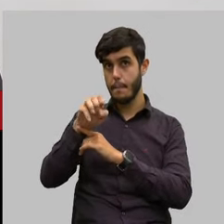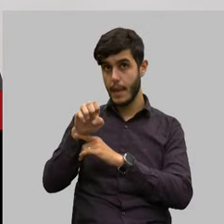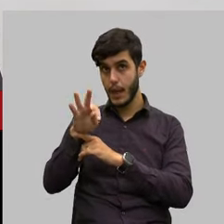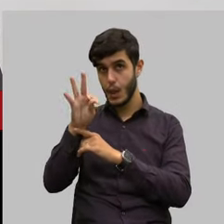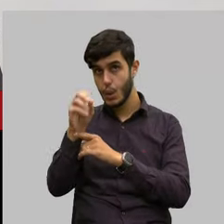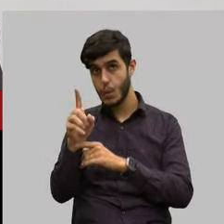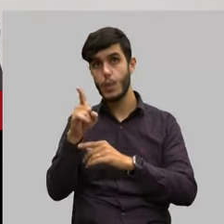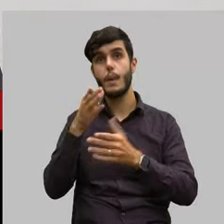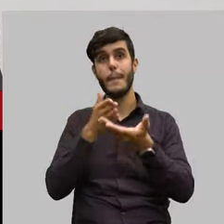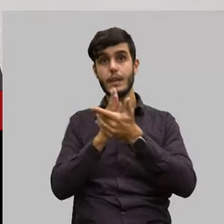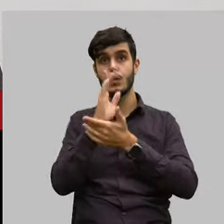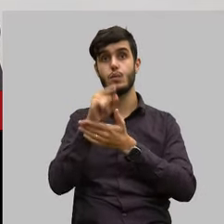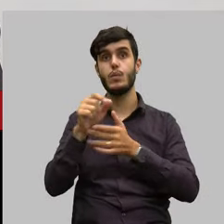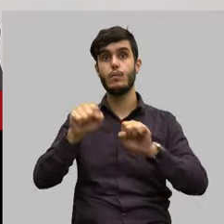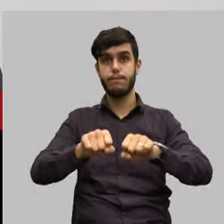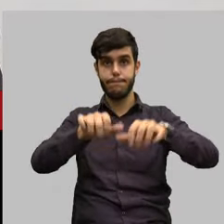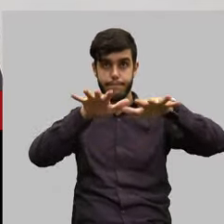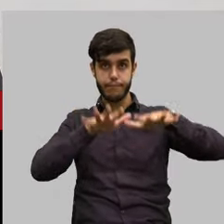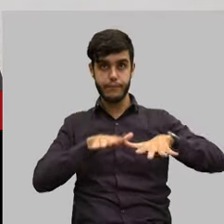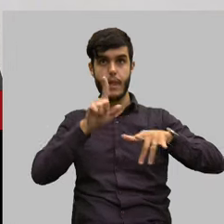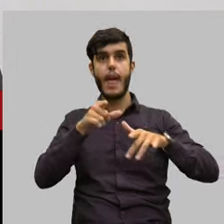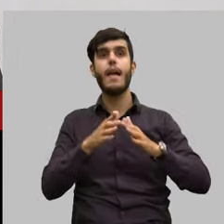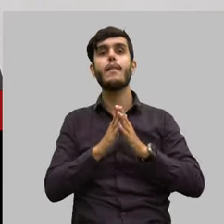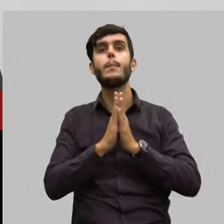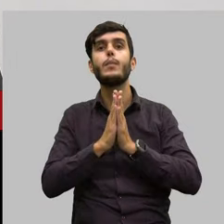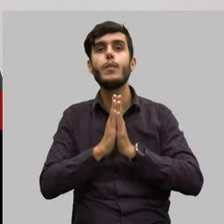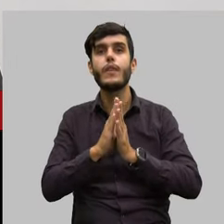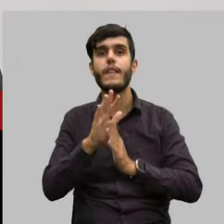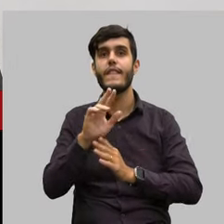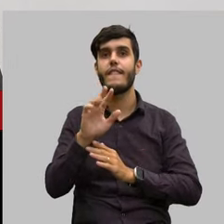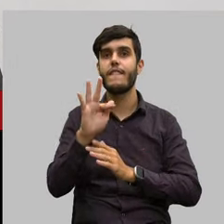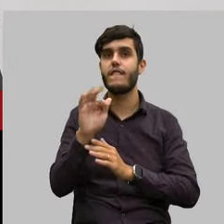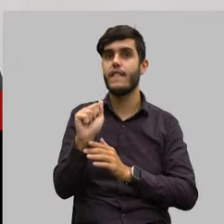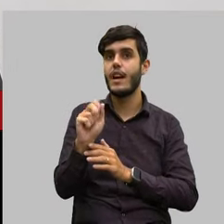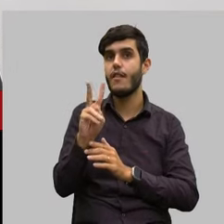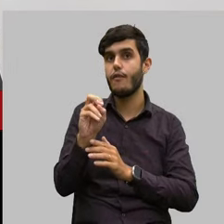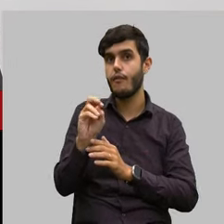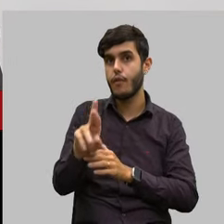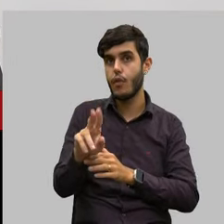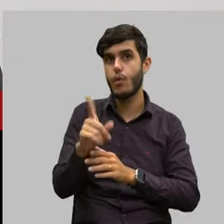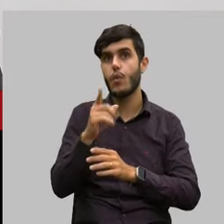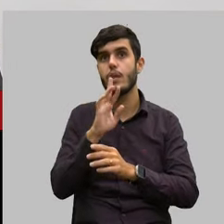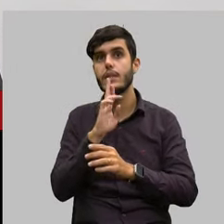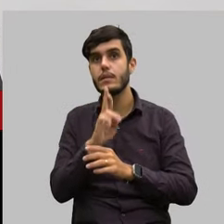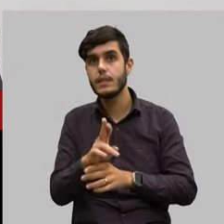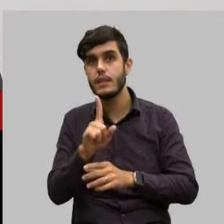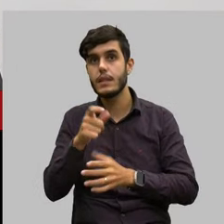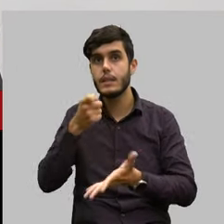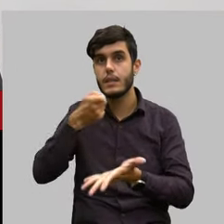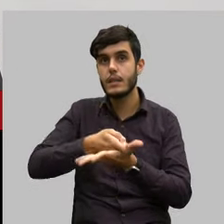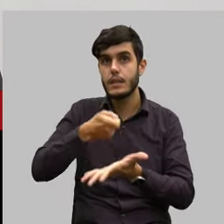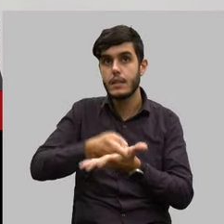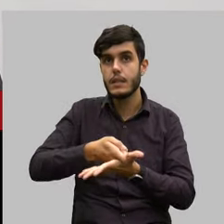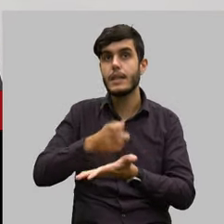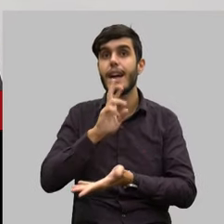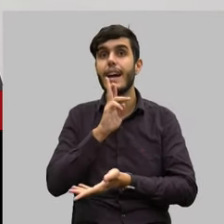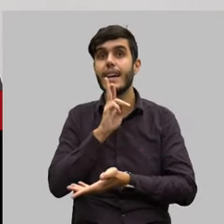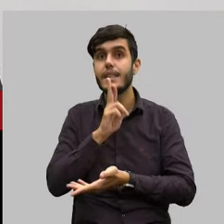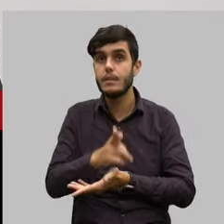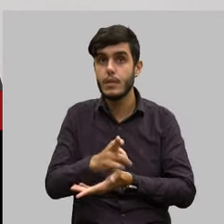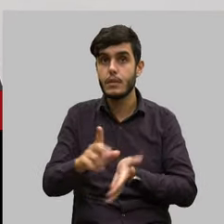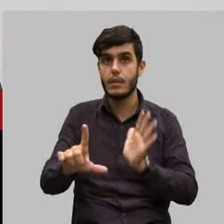secretário não é favor nem da senhora e nem do Senhor responder é obrigação por